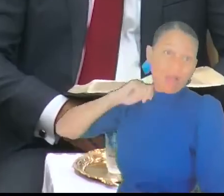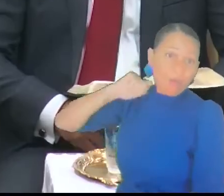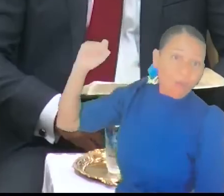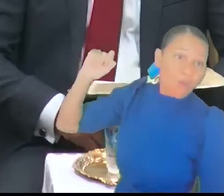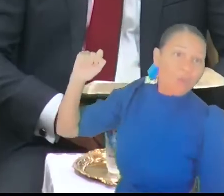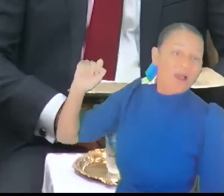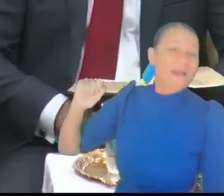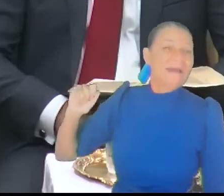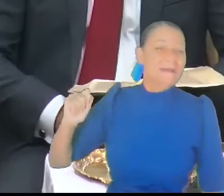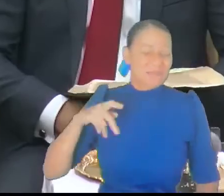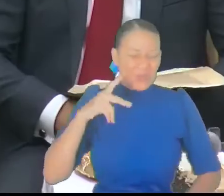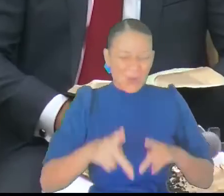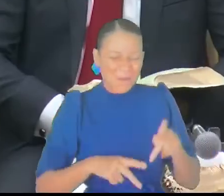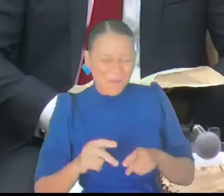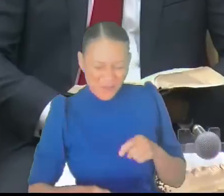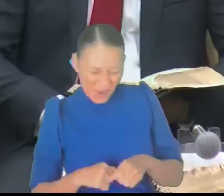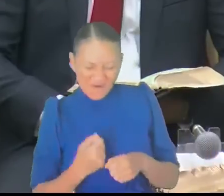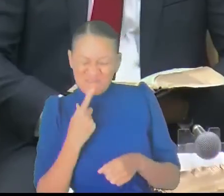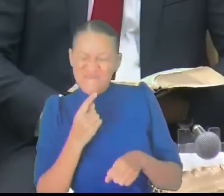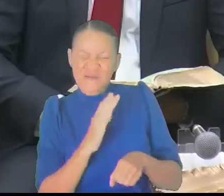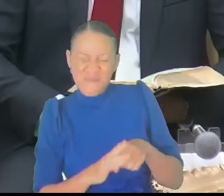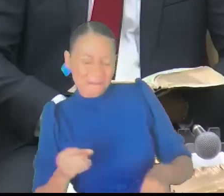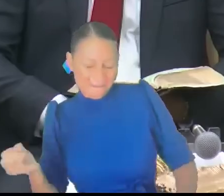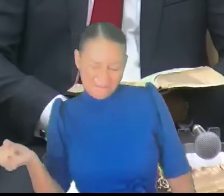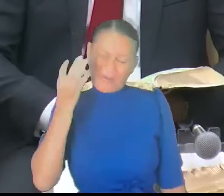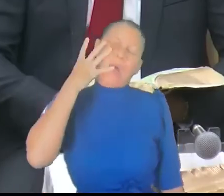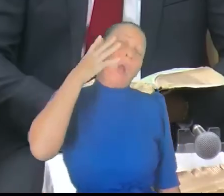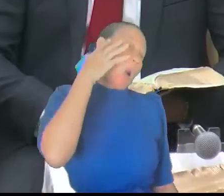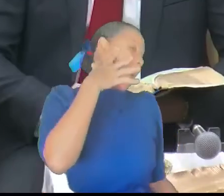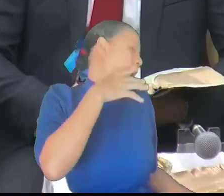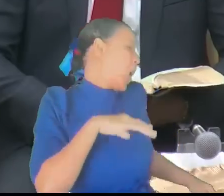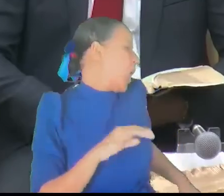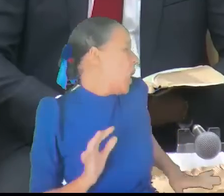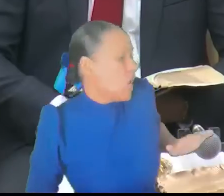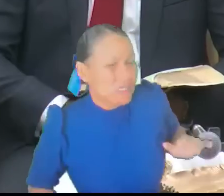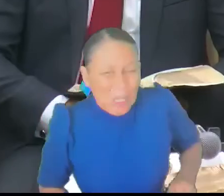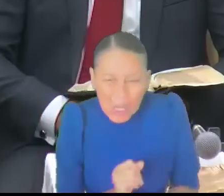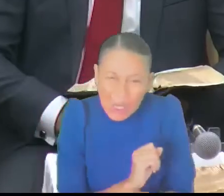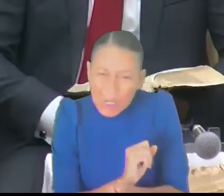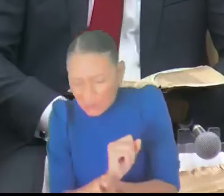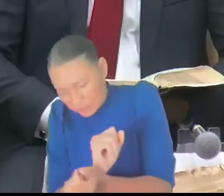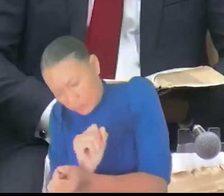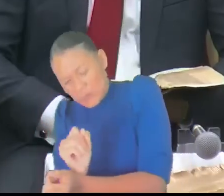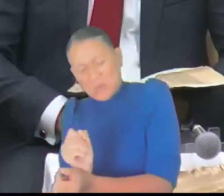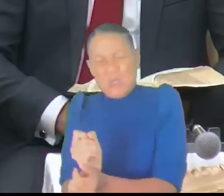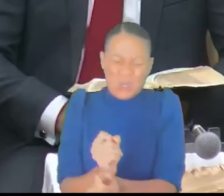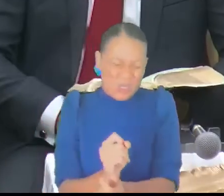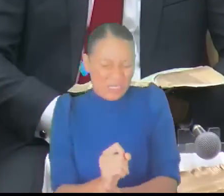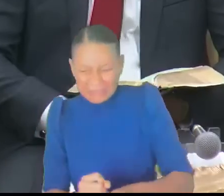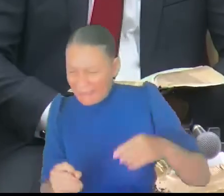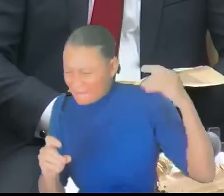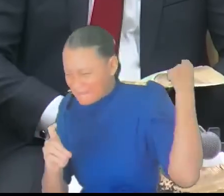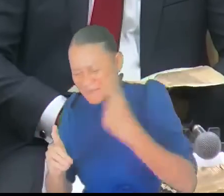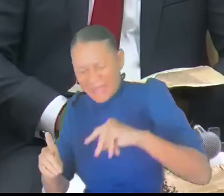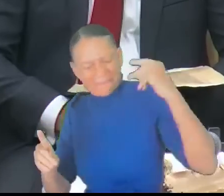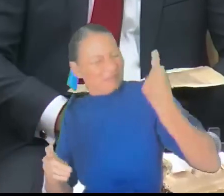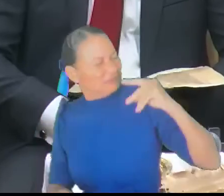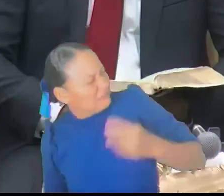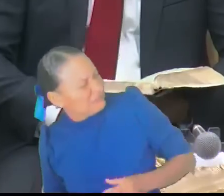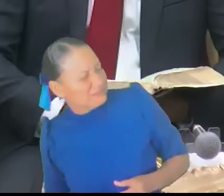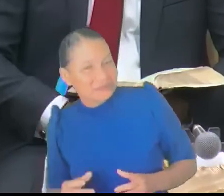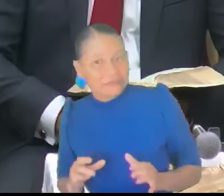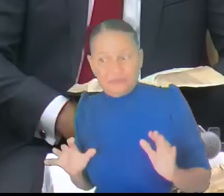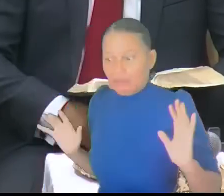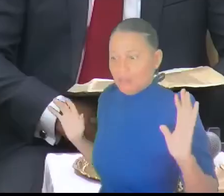povo jogava tomate podre, jogava laranja podre, e jogava pedra, e o ladrão apanhando, e Francisco se escorou